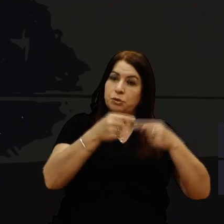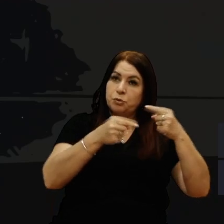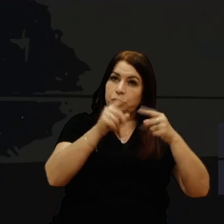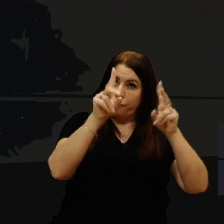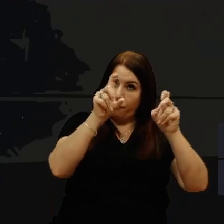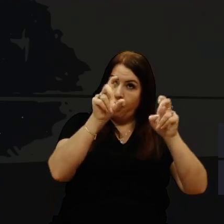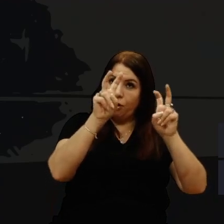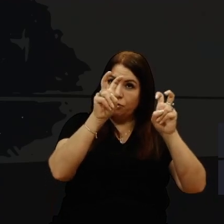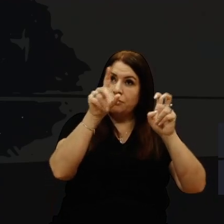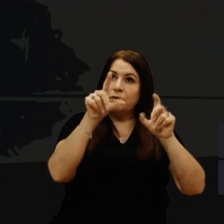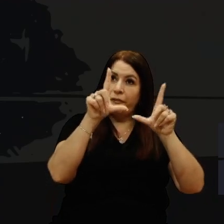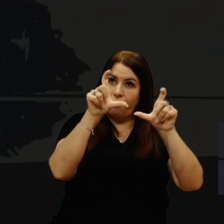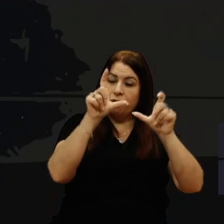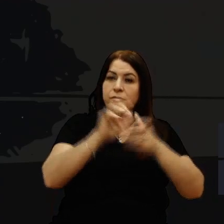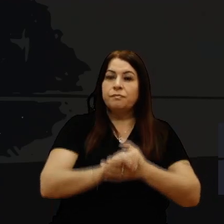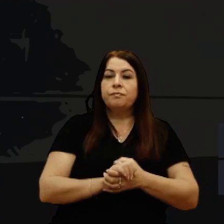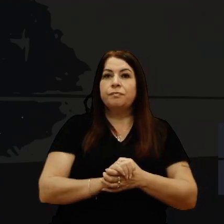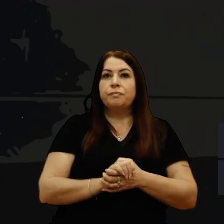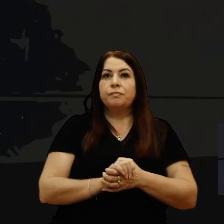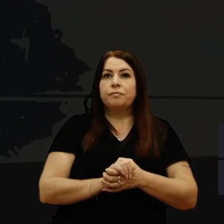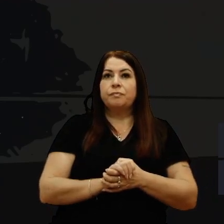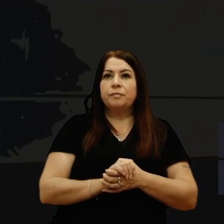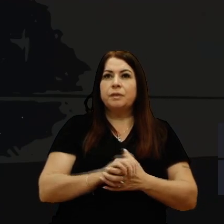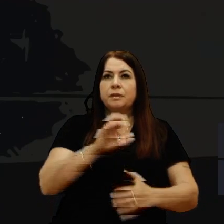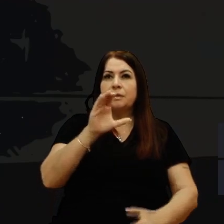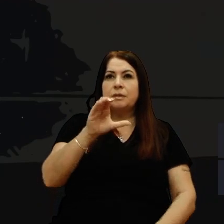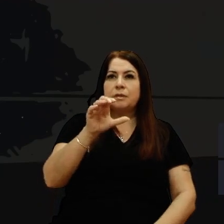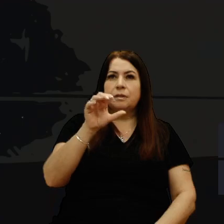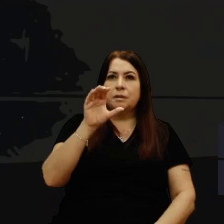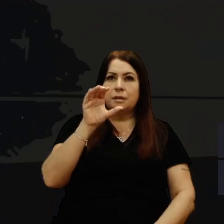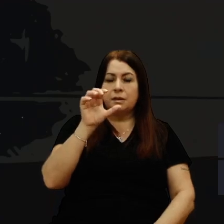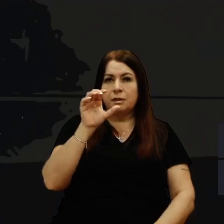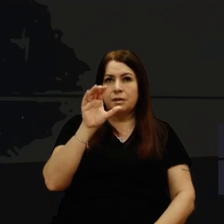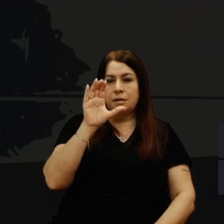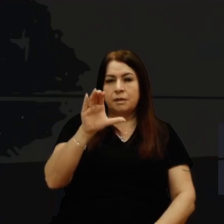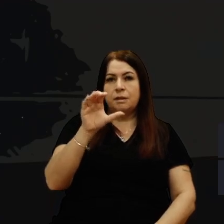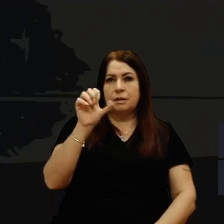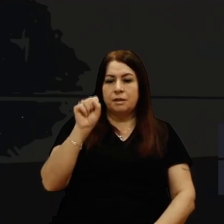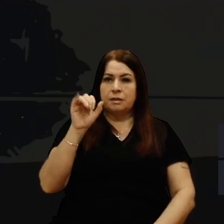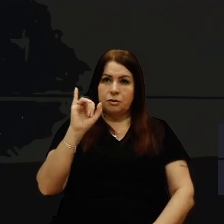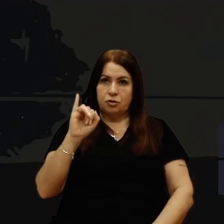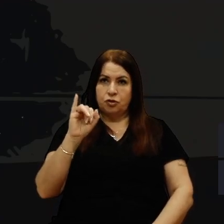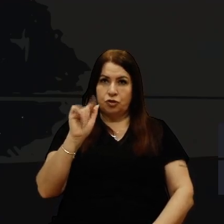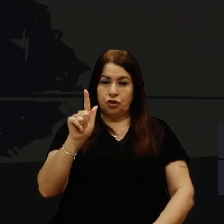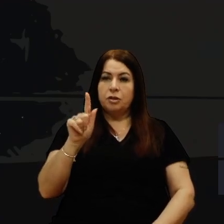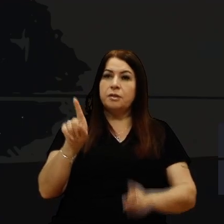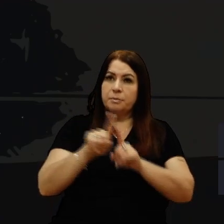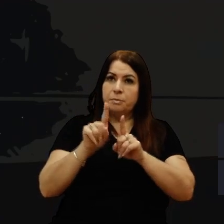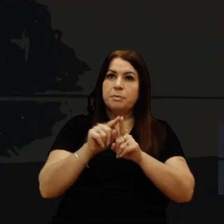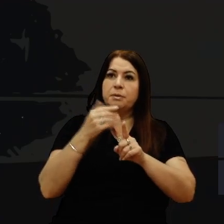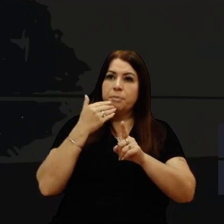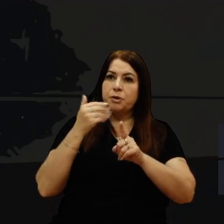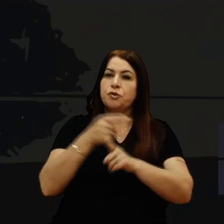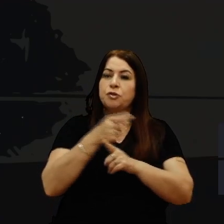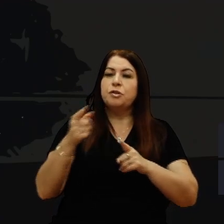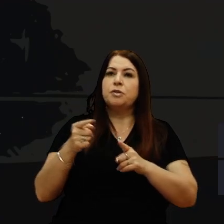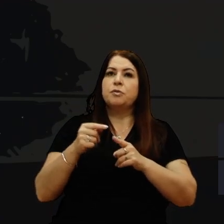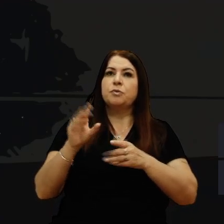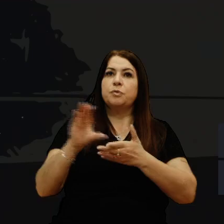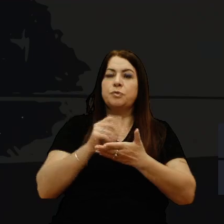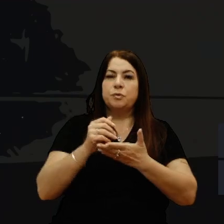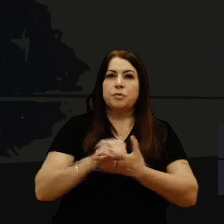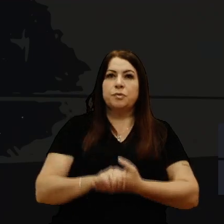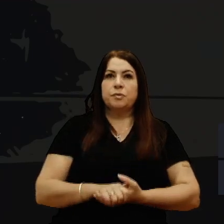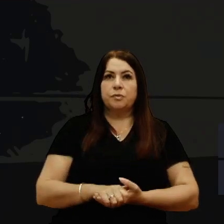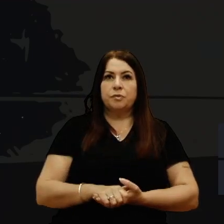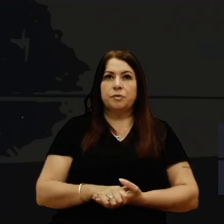né? Tivemos reunido na CSG, também ali, reivindicando, buscando recurso. Vereador